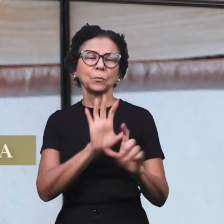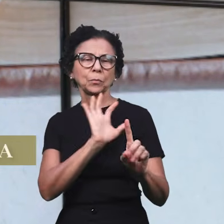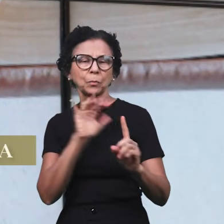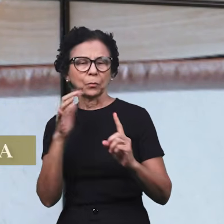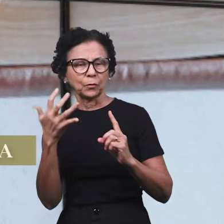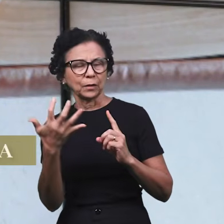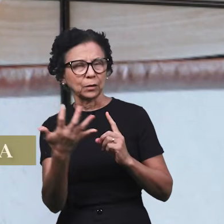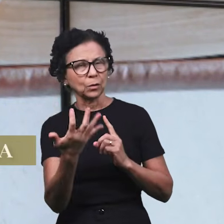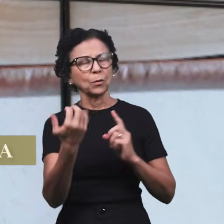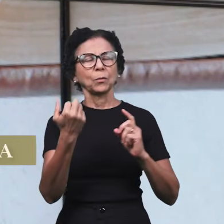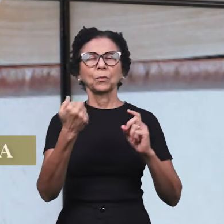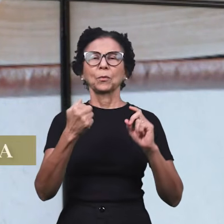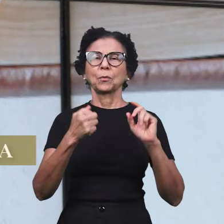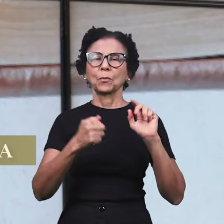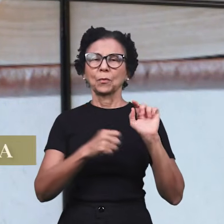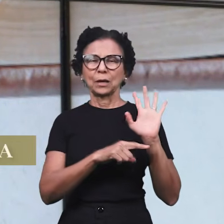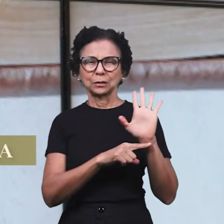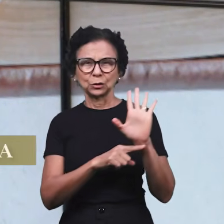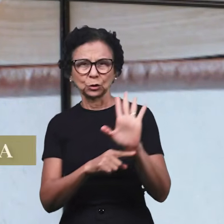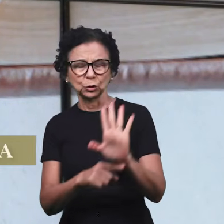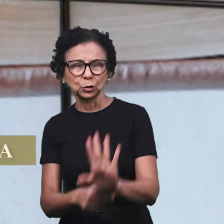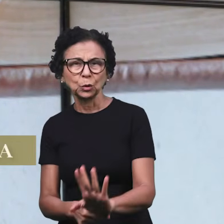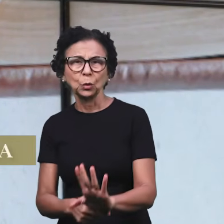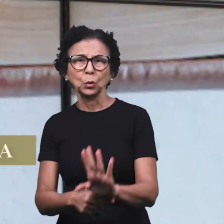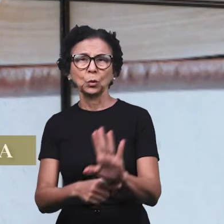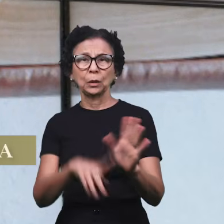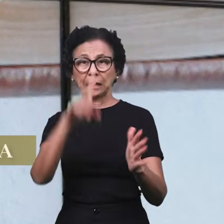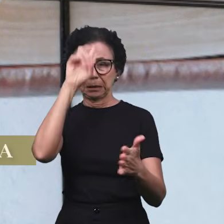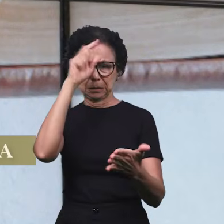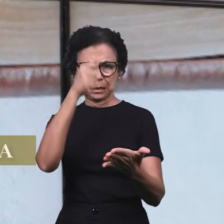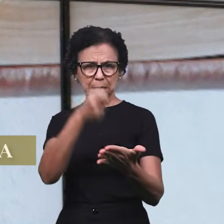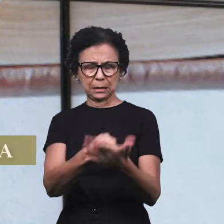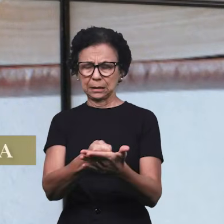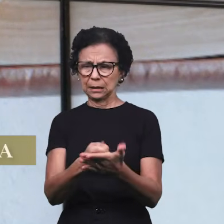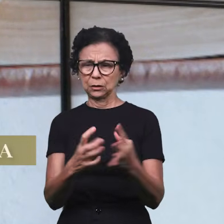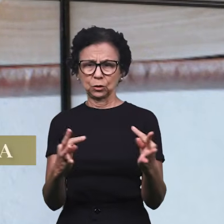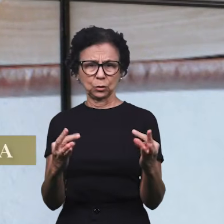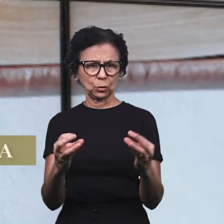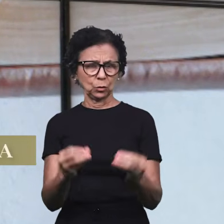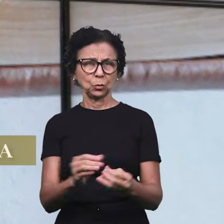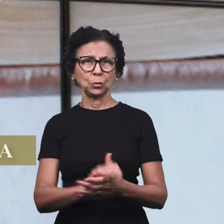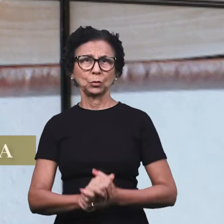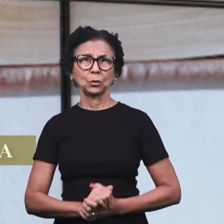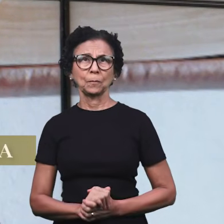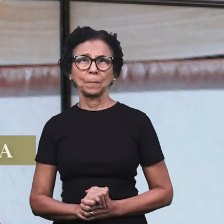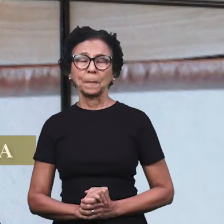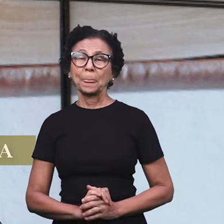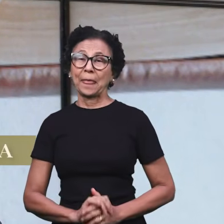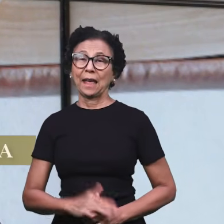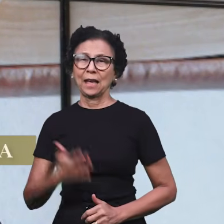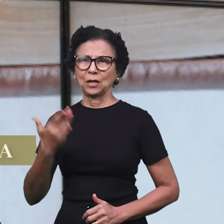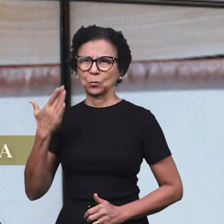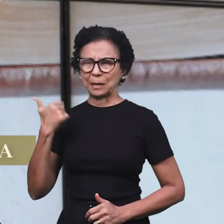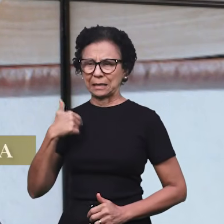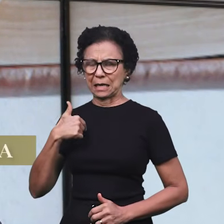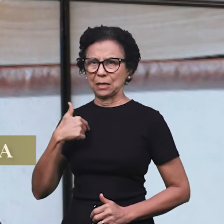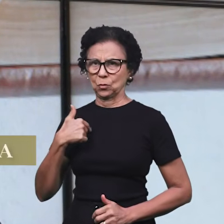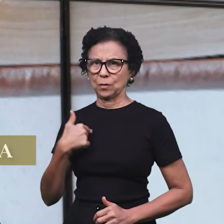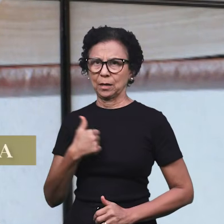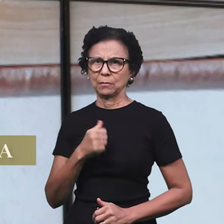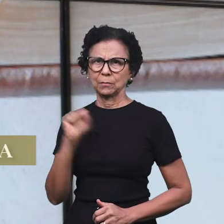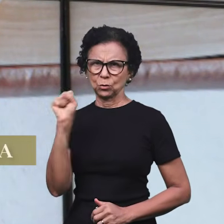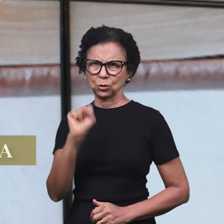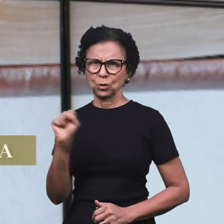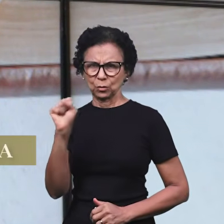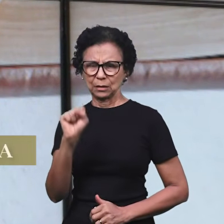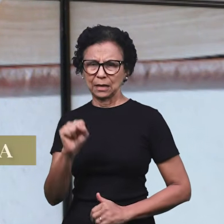Muitas vezes lá em casa era muito comum a mãe falar, vou falar com seu pai. Aí a gente já ficava mais, né? Porque é aquela